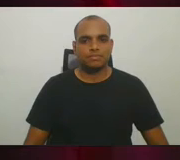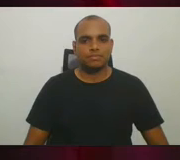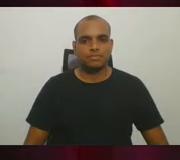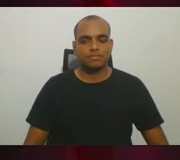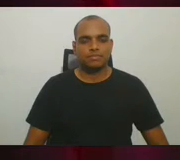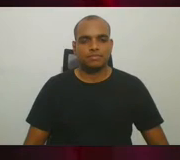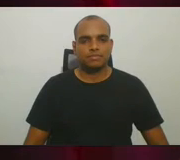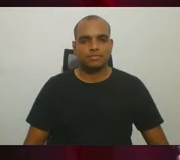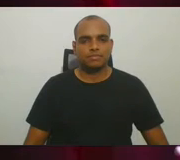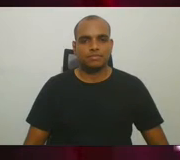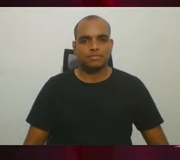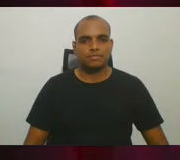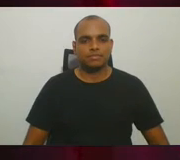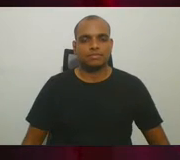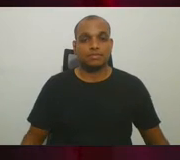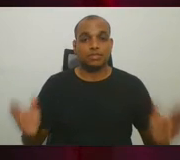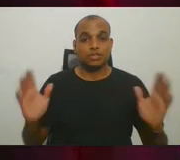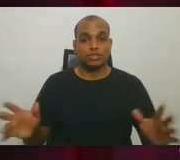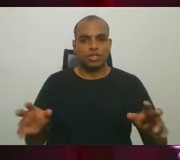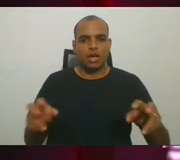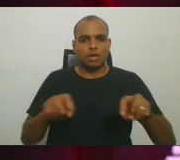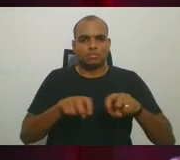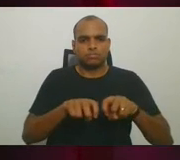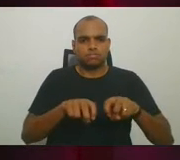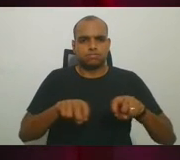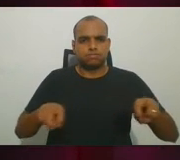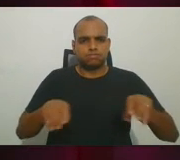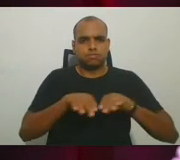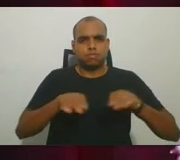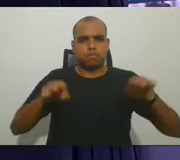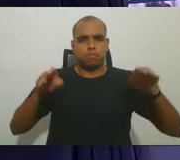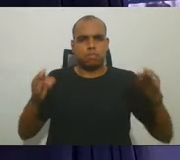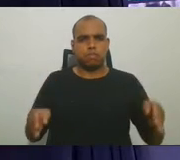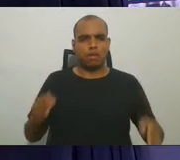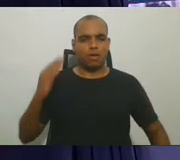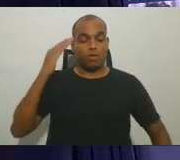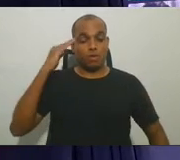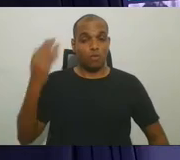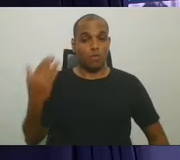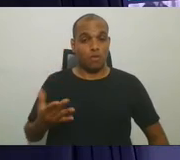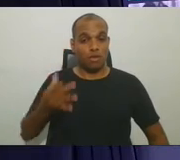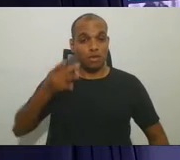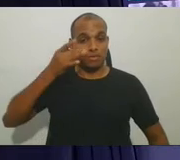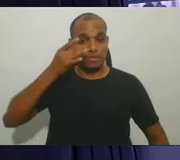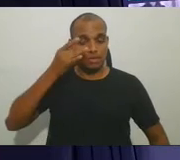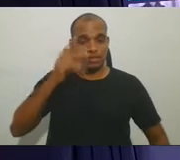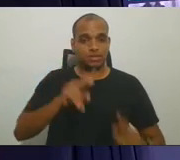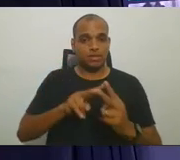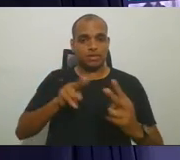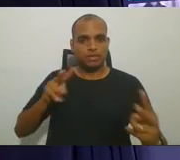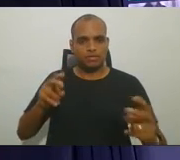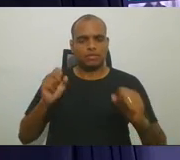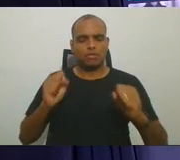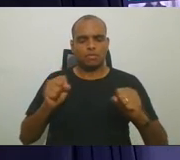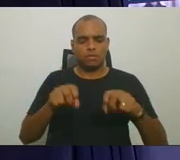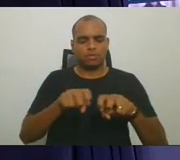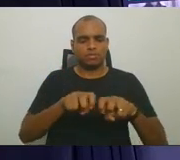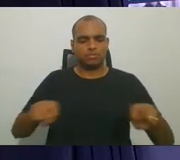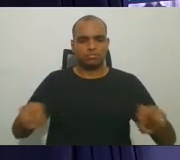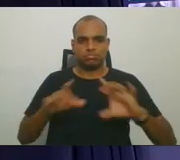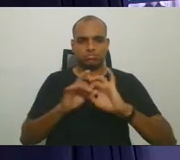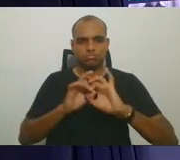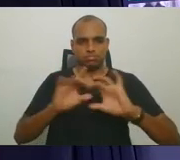Senhoras e senhores, está composto o palco de honra presencial e virtual. Podem sentar, por gentileza,